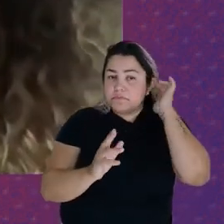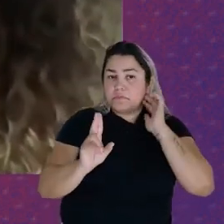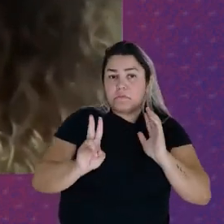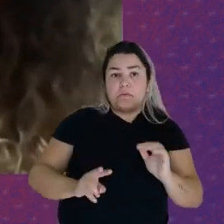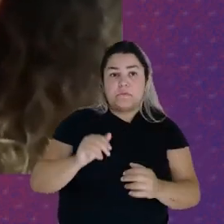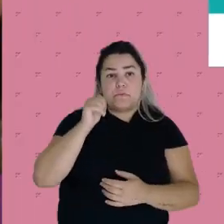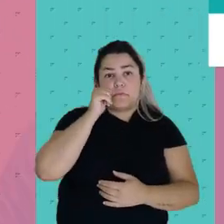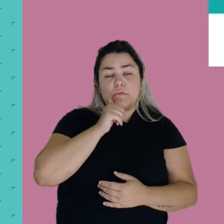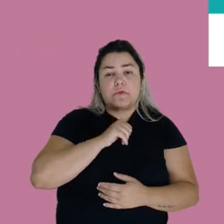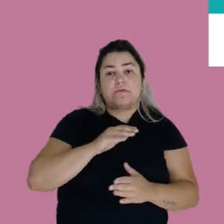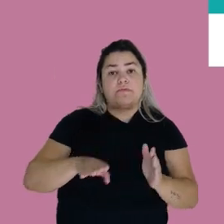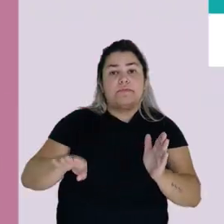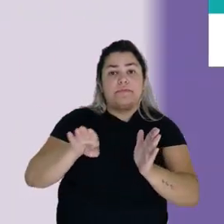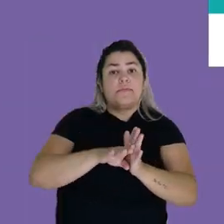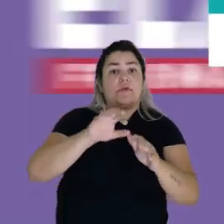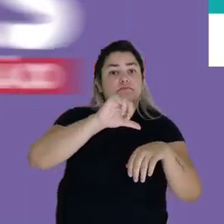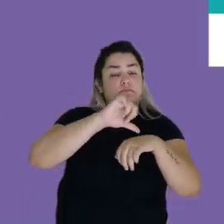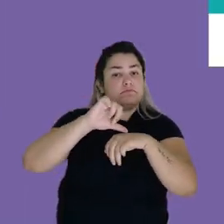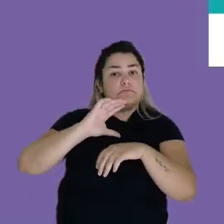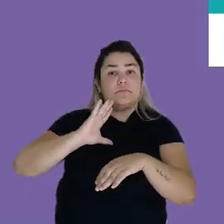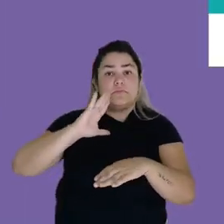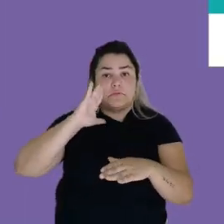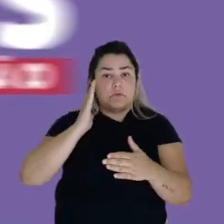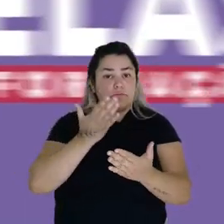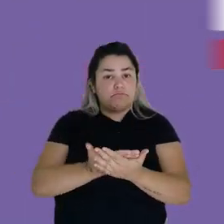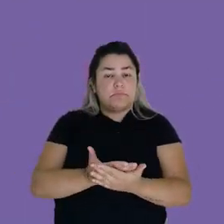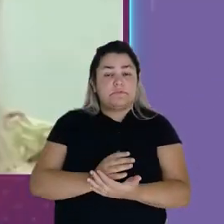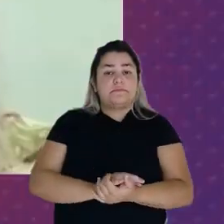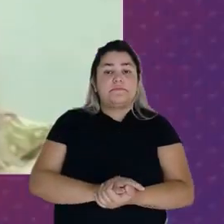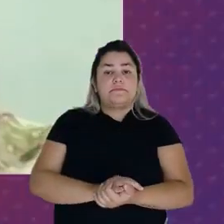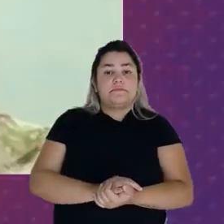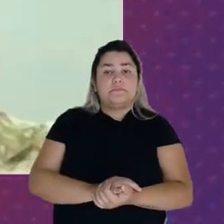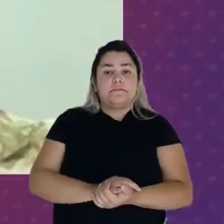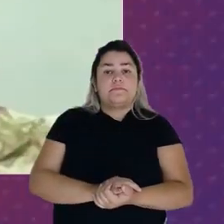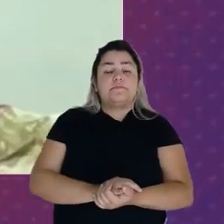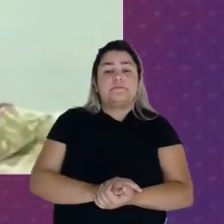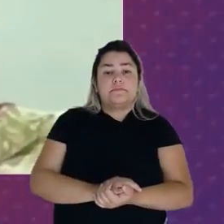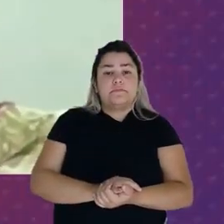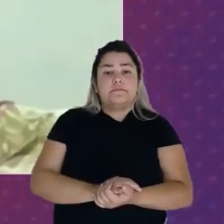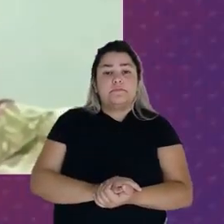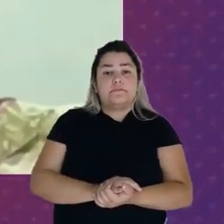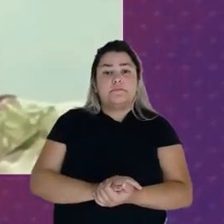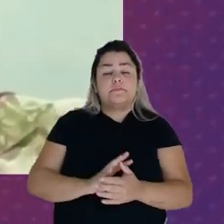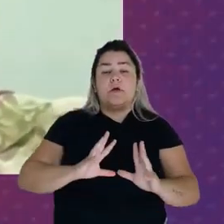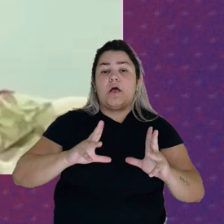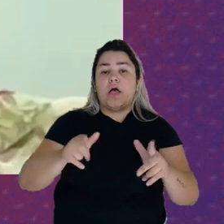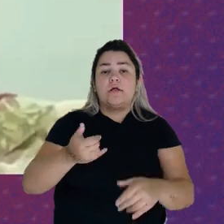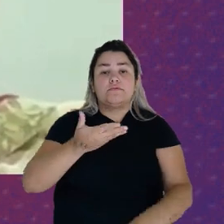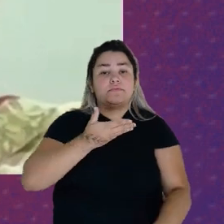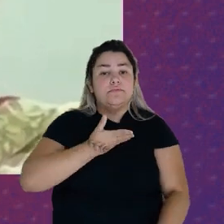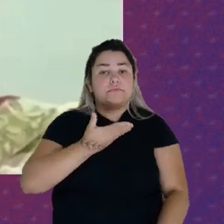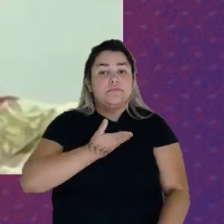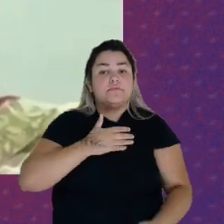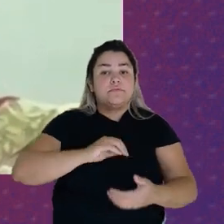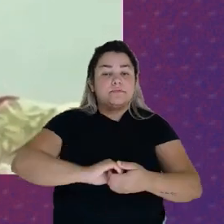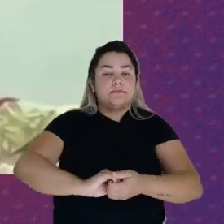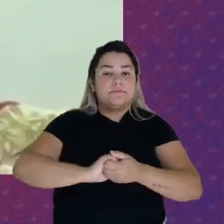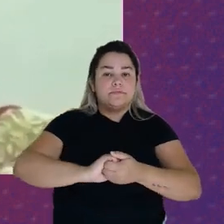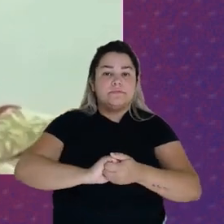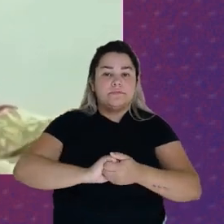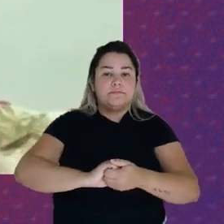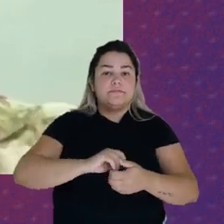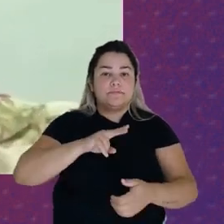elas são descredibilizadas. Eu saúdo a todas as companheiras que nos assistem